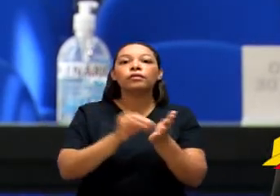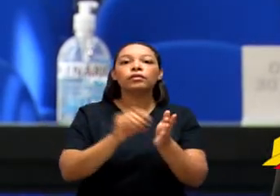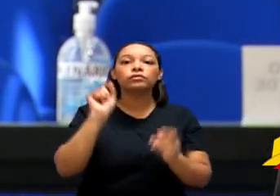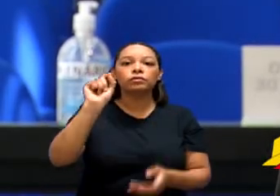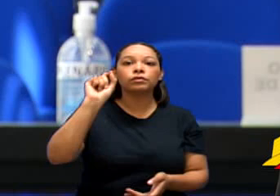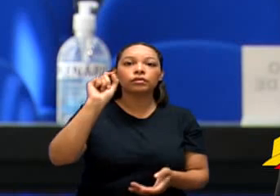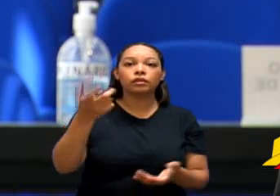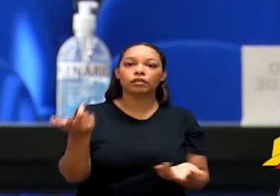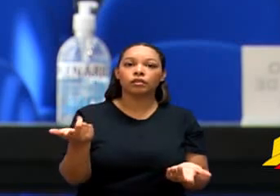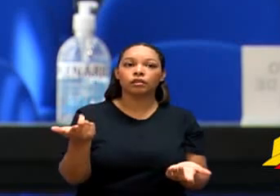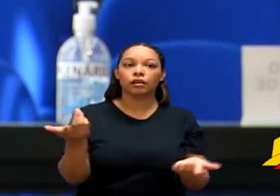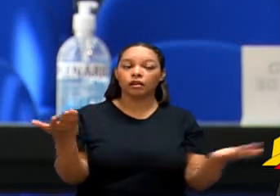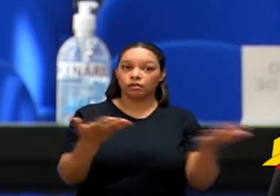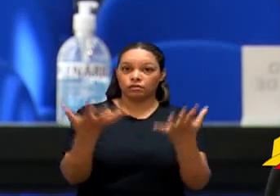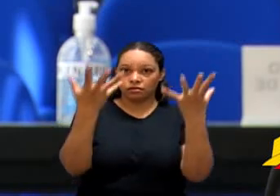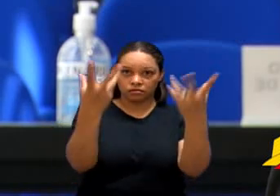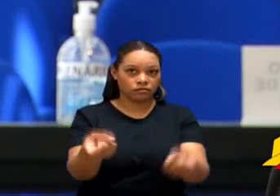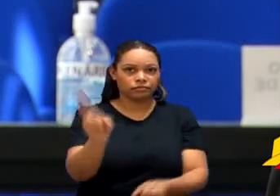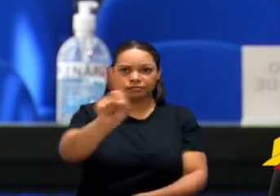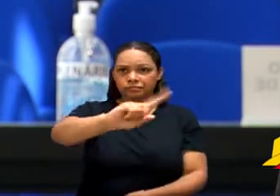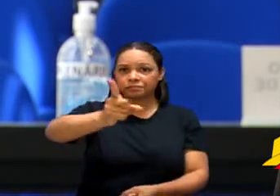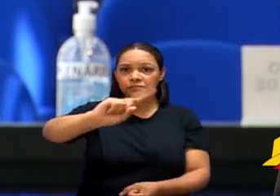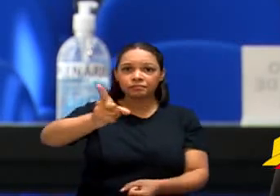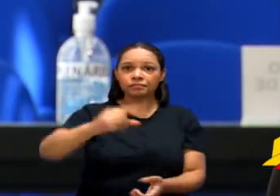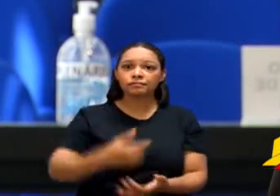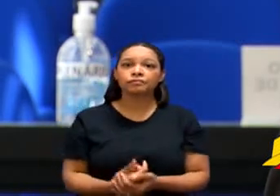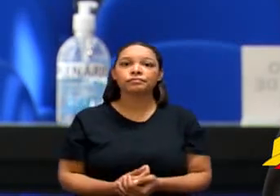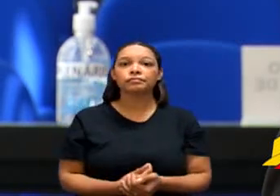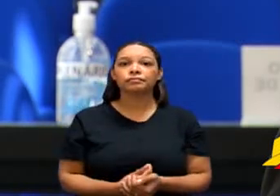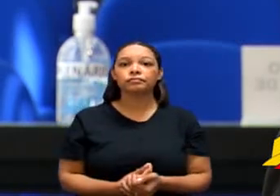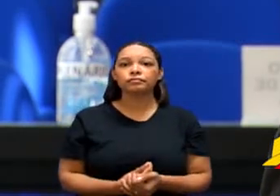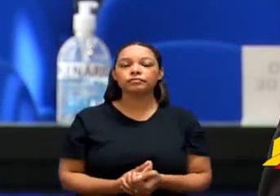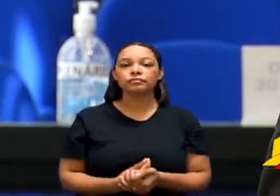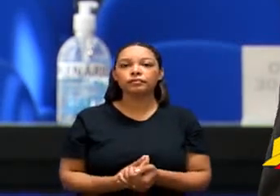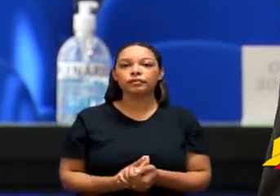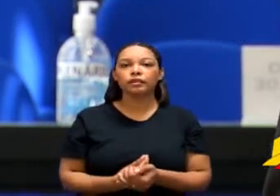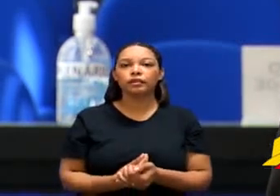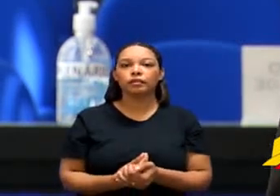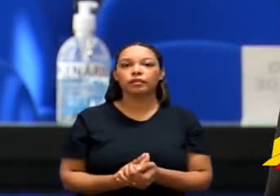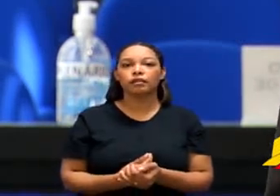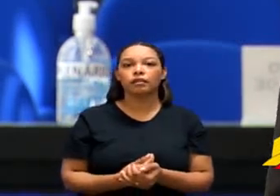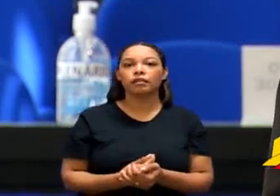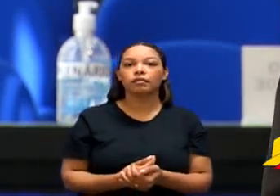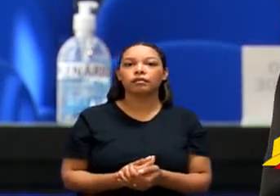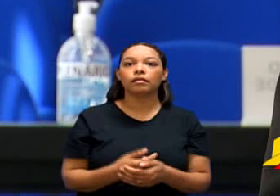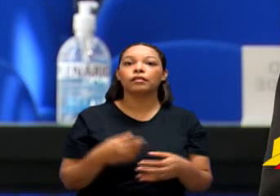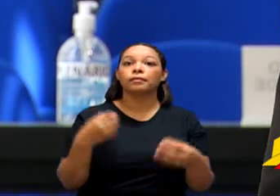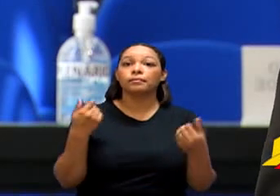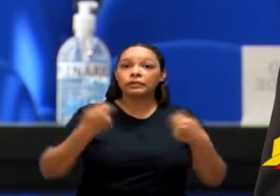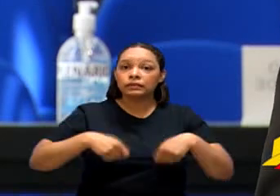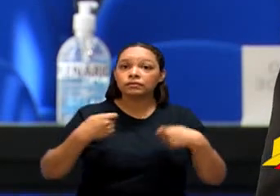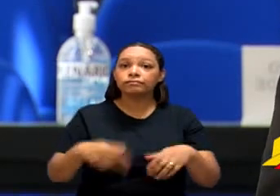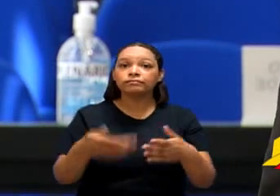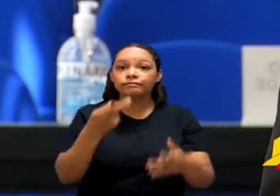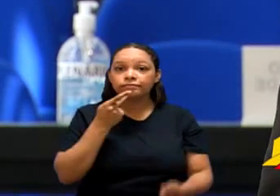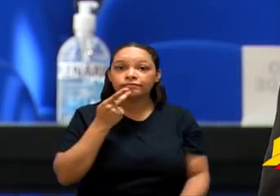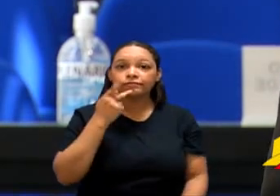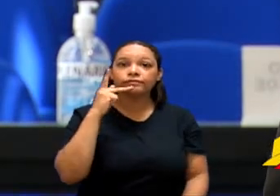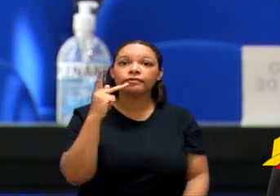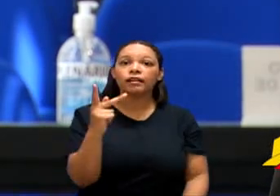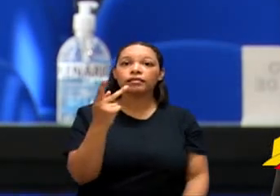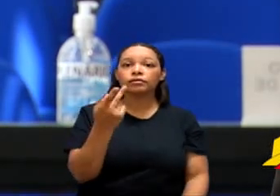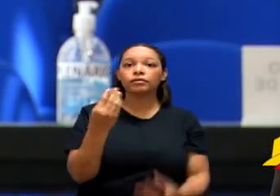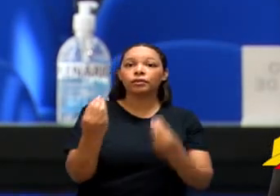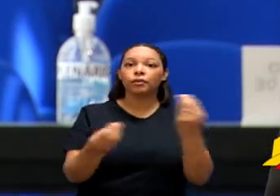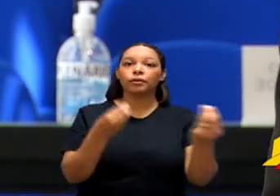para aceitarmos que determinado comércio diga como que tem que a UBRs tem que funcionar. Sim. Se a via está